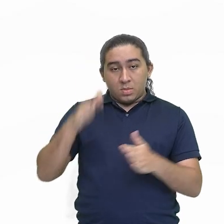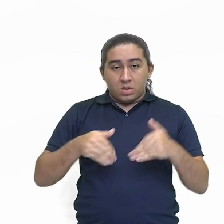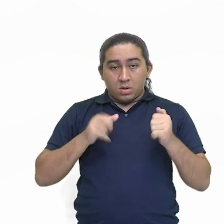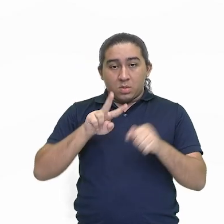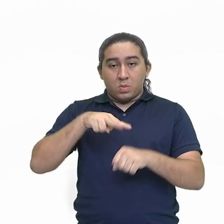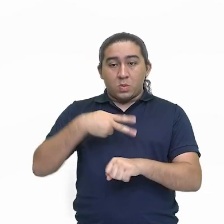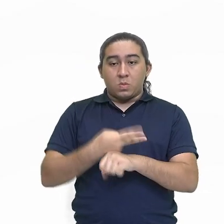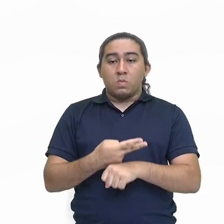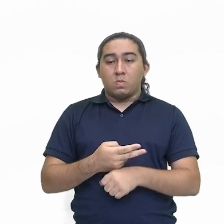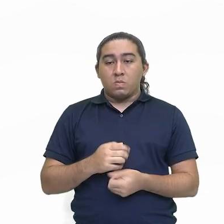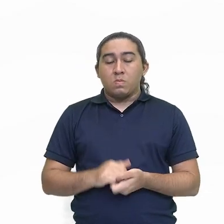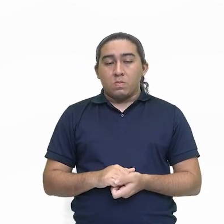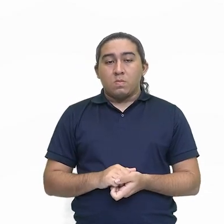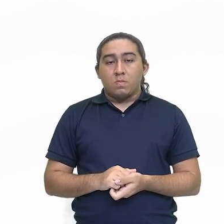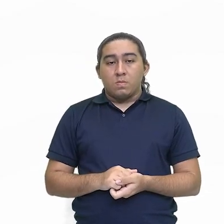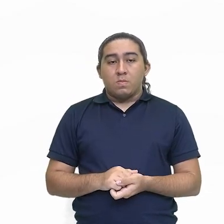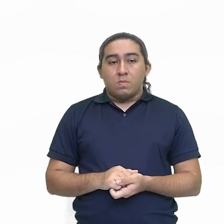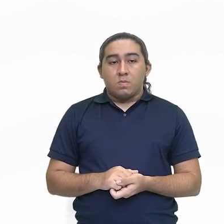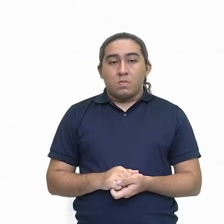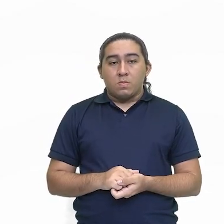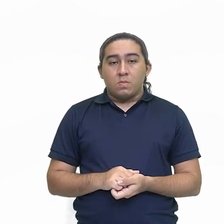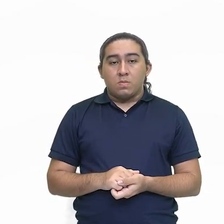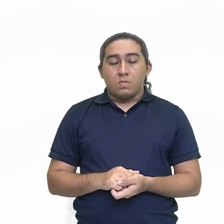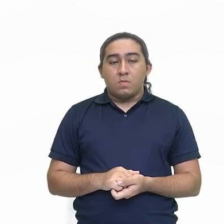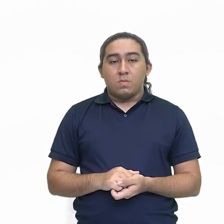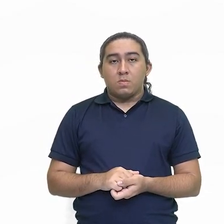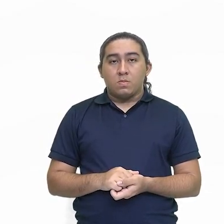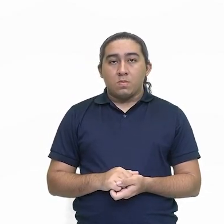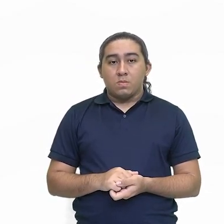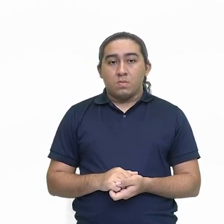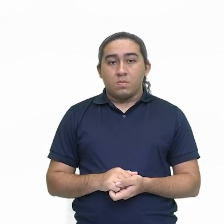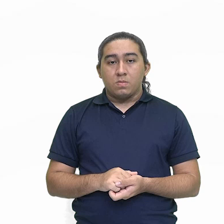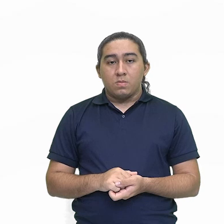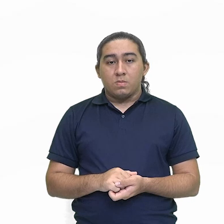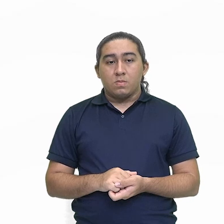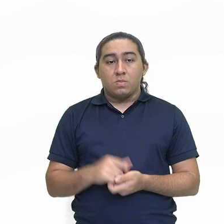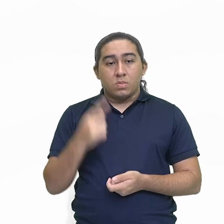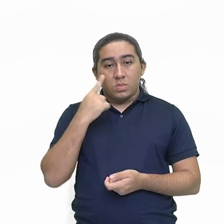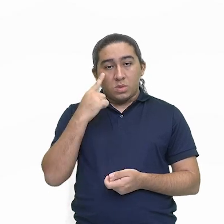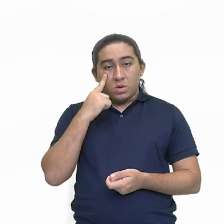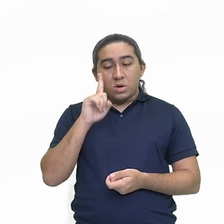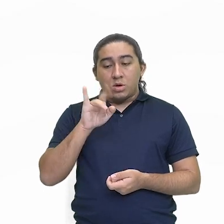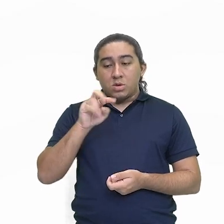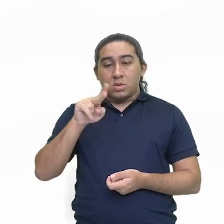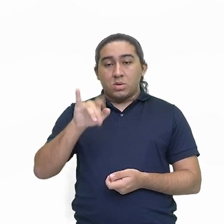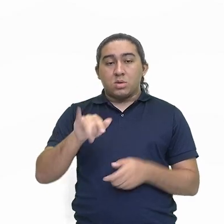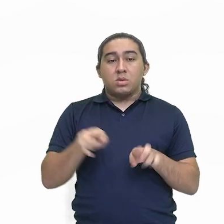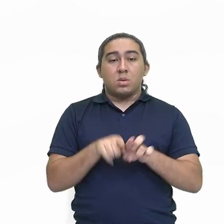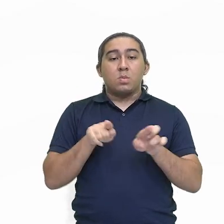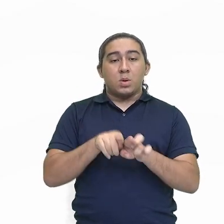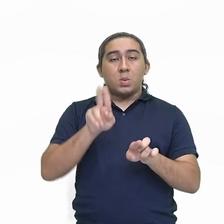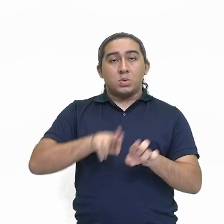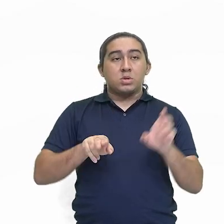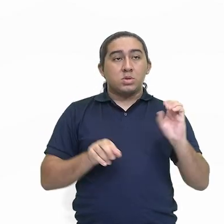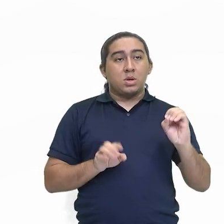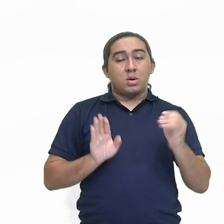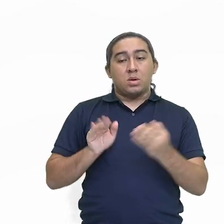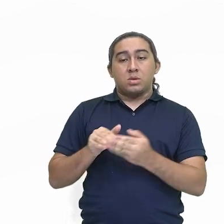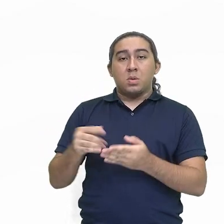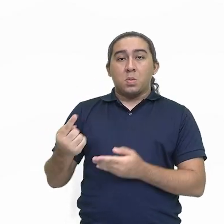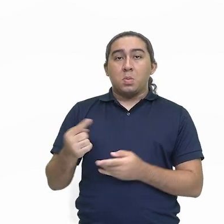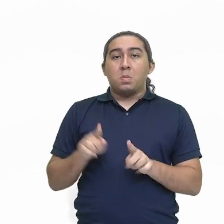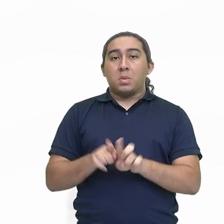gente? O coeficiente de Gini, ou de Gini, como a gente vai ver na próxima tela, ele também é medido de 0 a 1. Mas